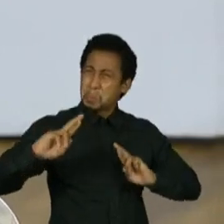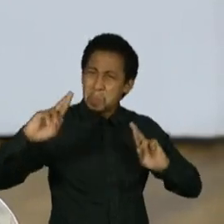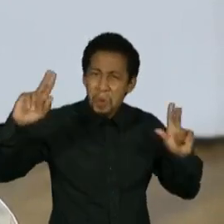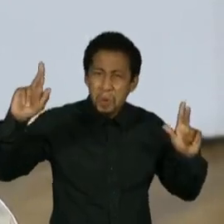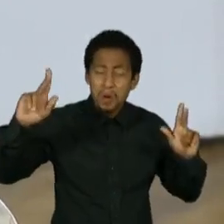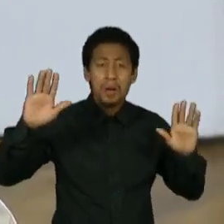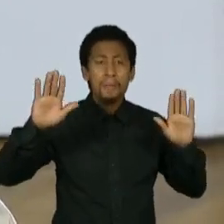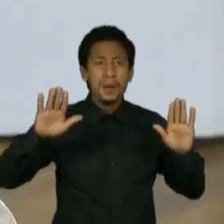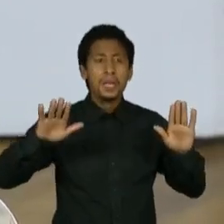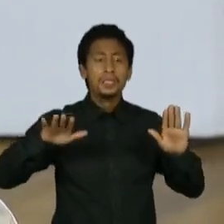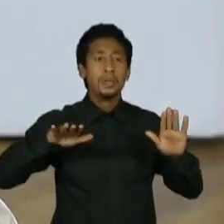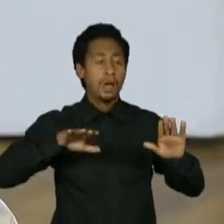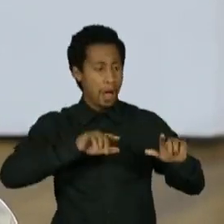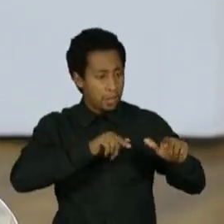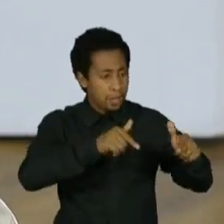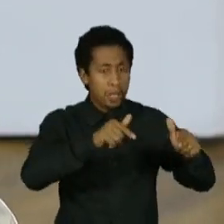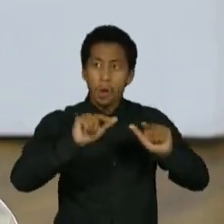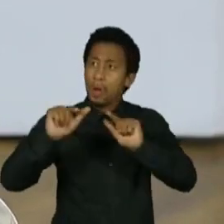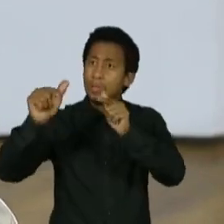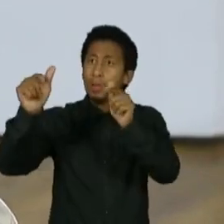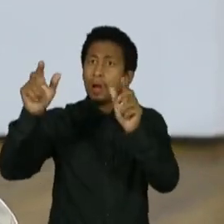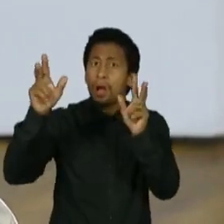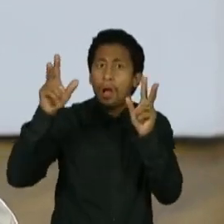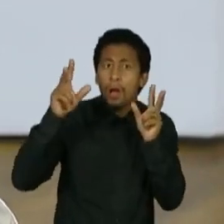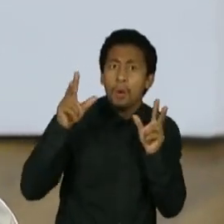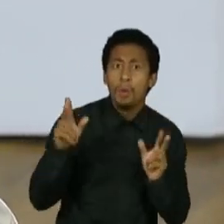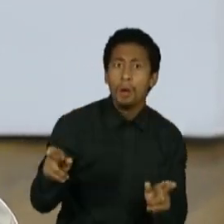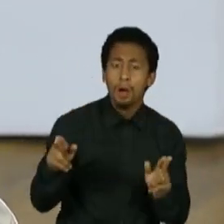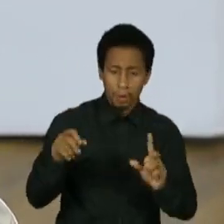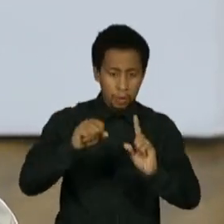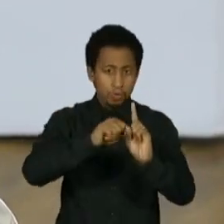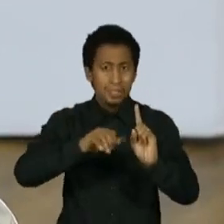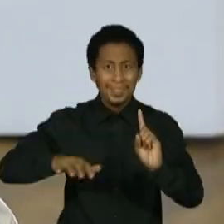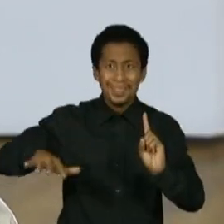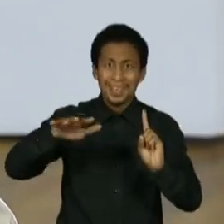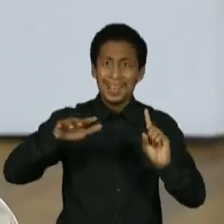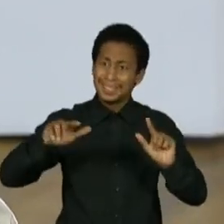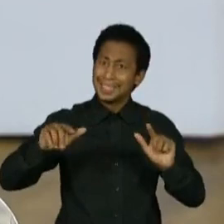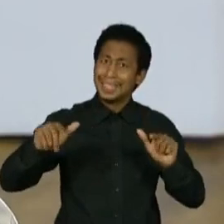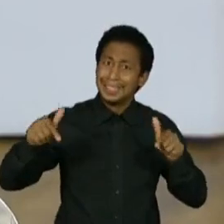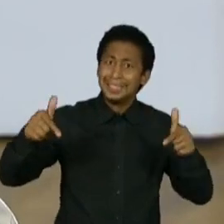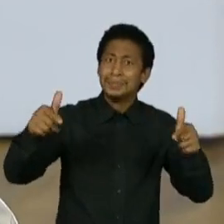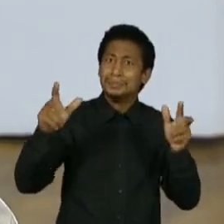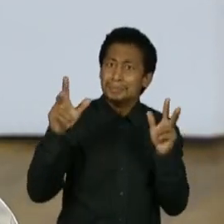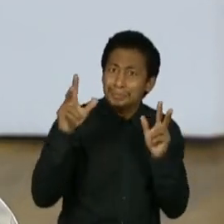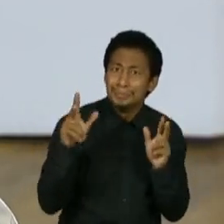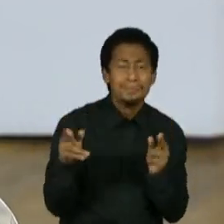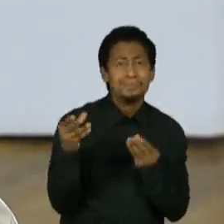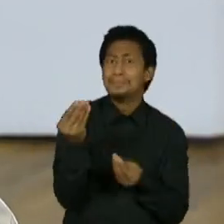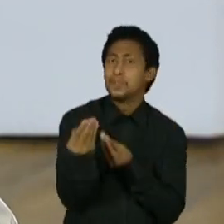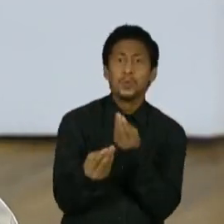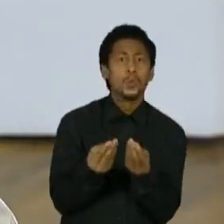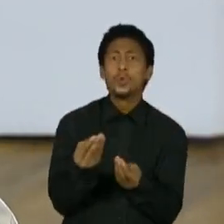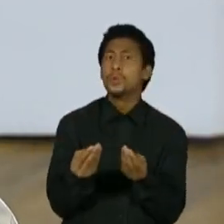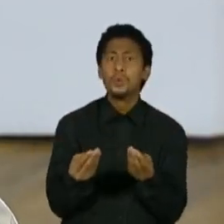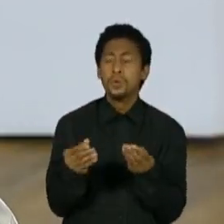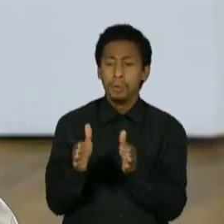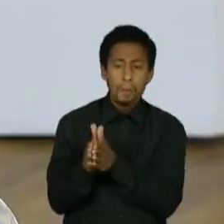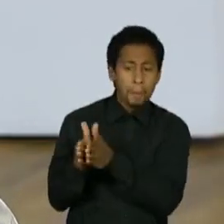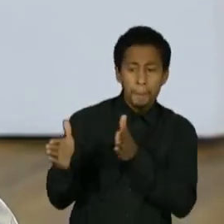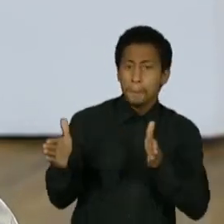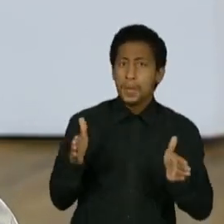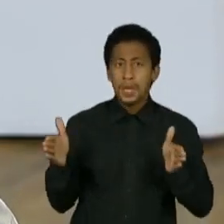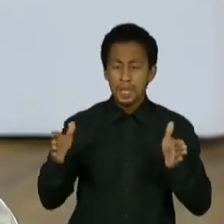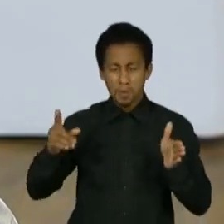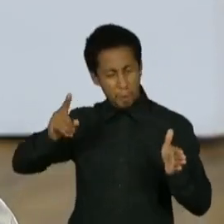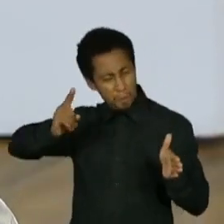estão próximas e determinados comportamentos sociais e políticos nessa era do autoritarismo